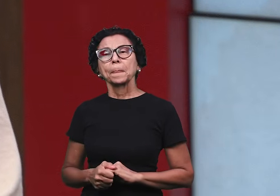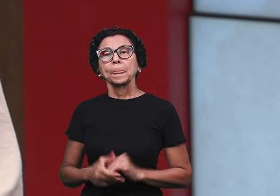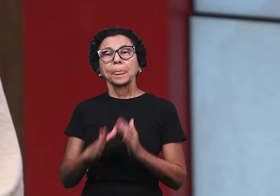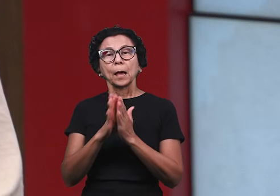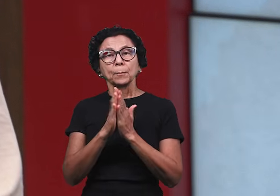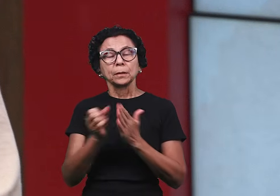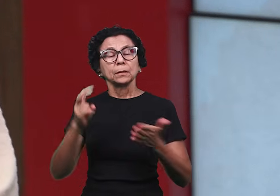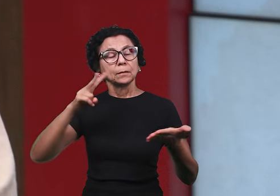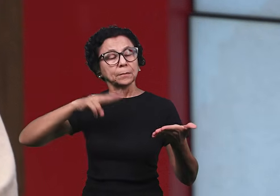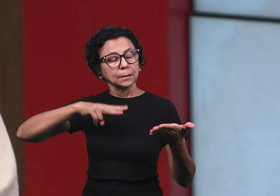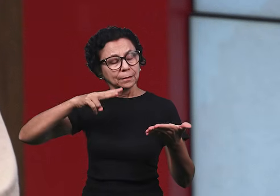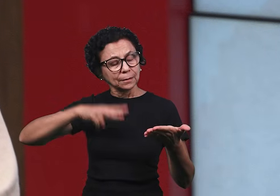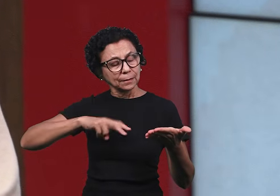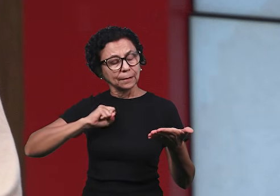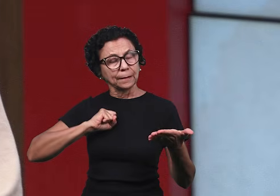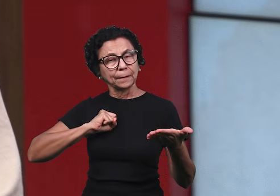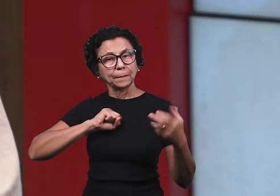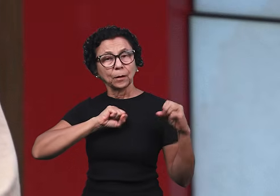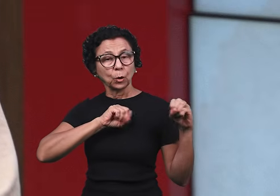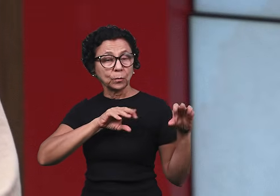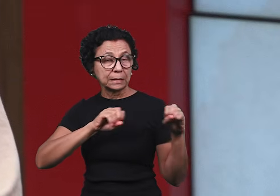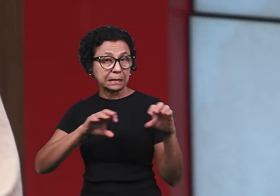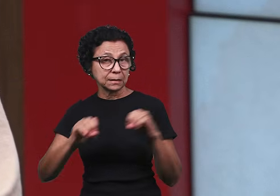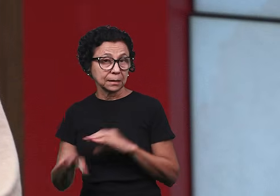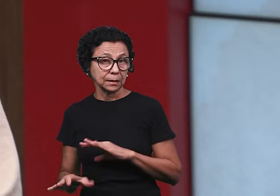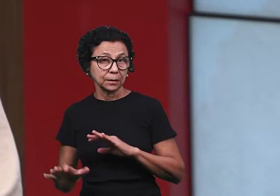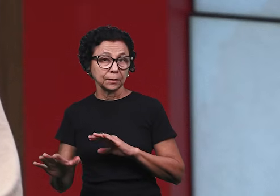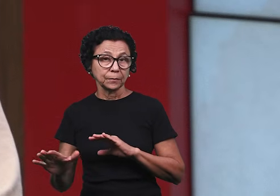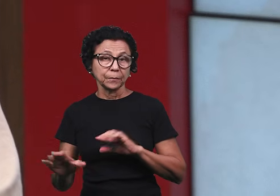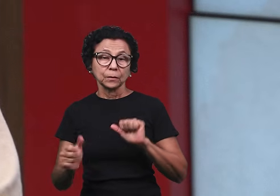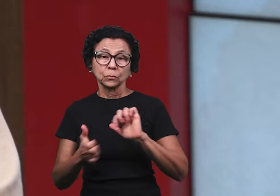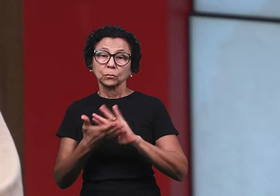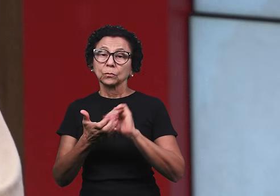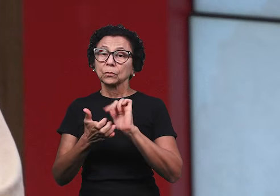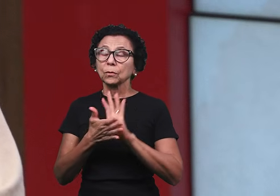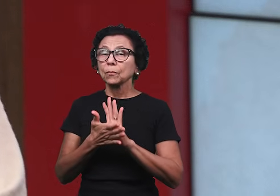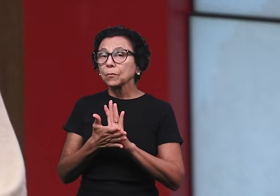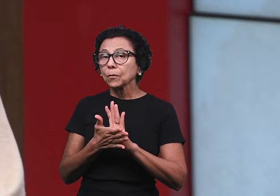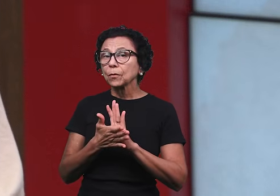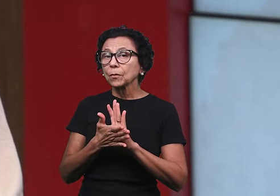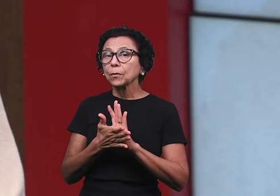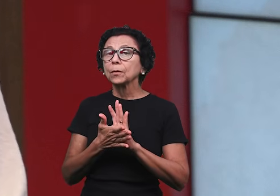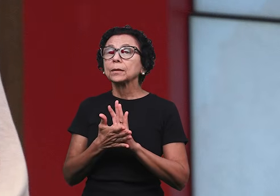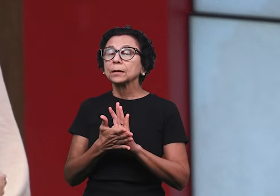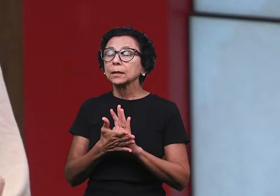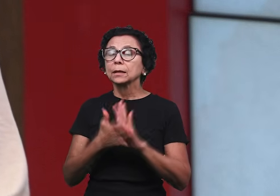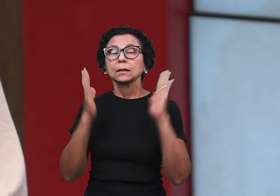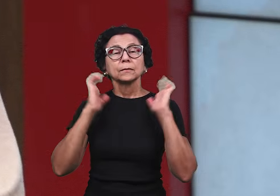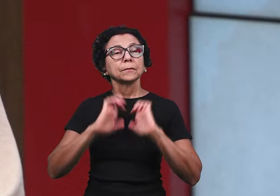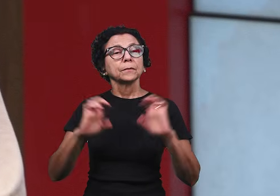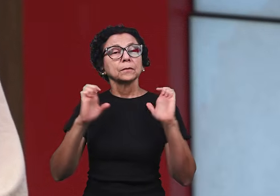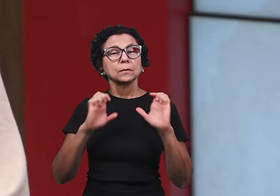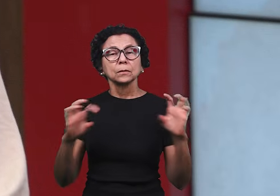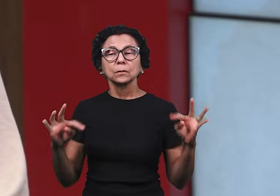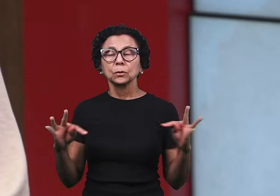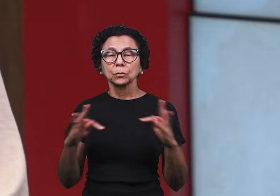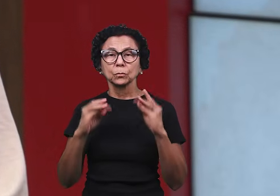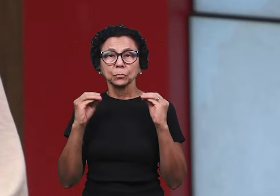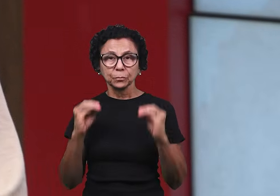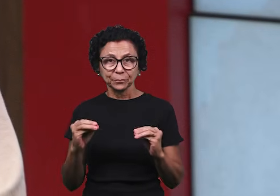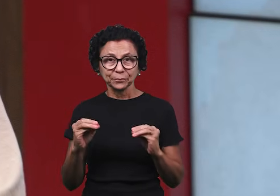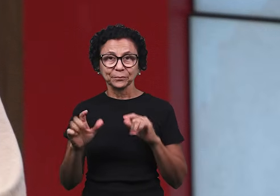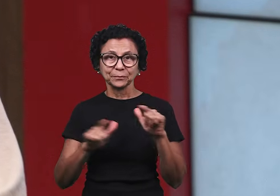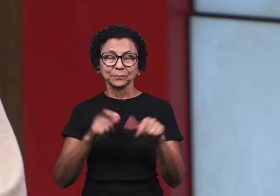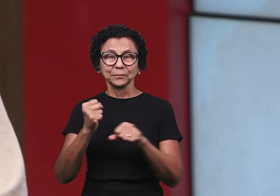ao ensino da palavra de Deus, a um trabalho de louvor dentro da igreja, até mesmo a evangelização, todo o